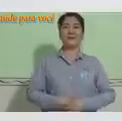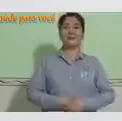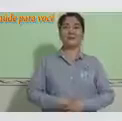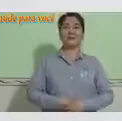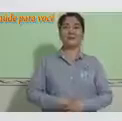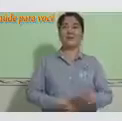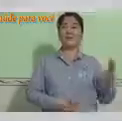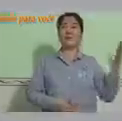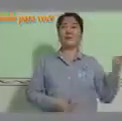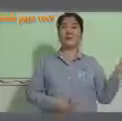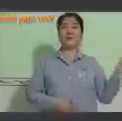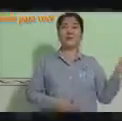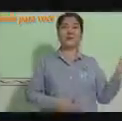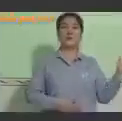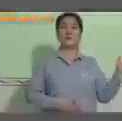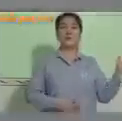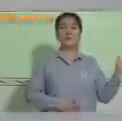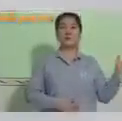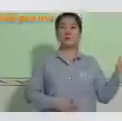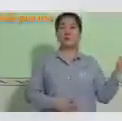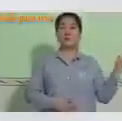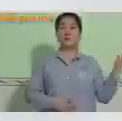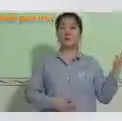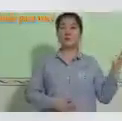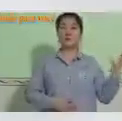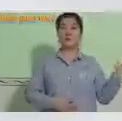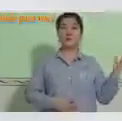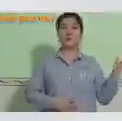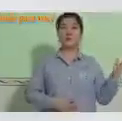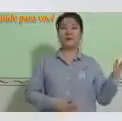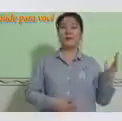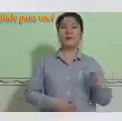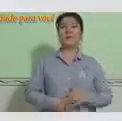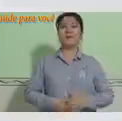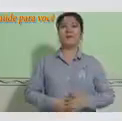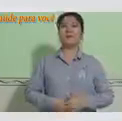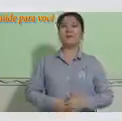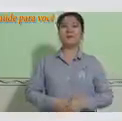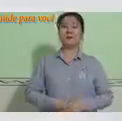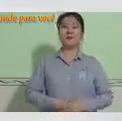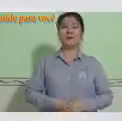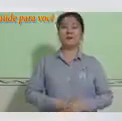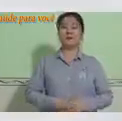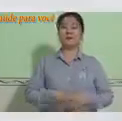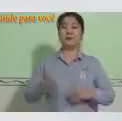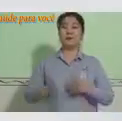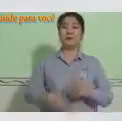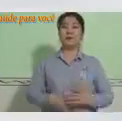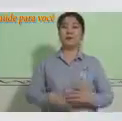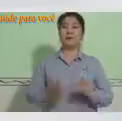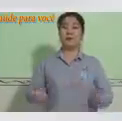CTICODASCARLATINA. O diagnóstico da escarlatina pode ser feito pelo médico através do exame físico, onde é feita a observação